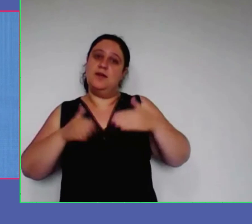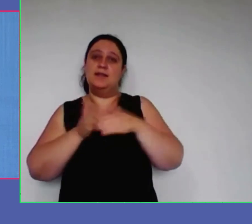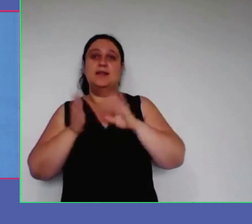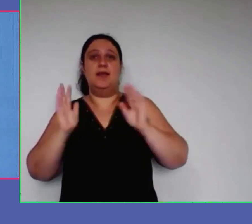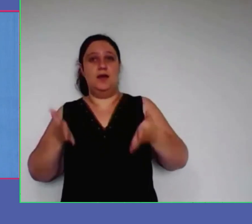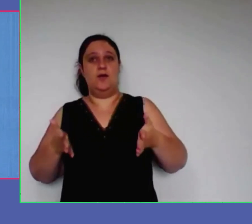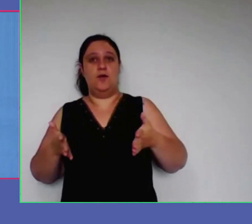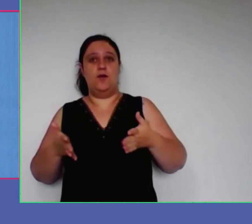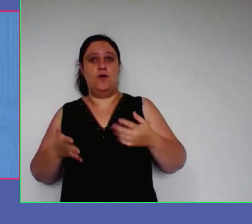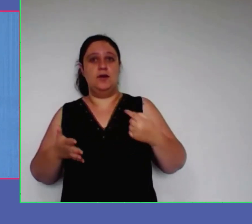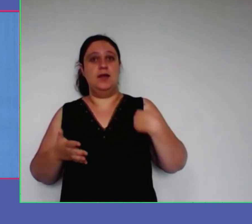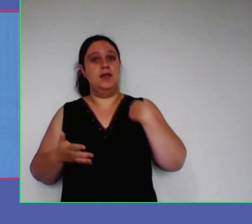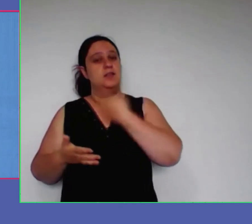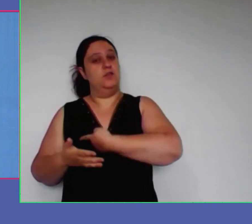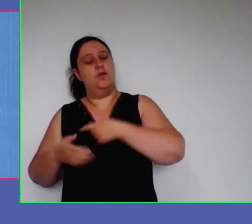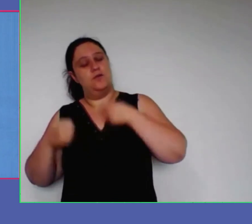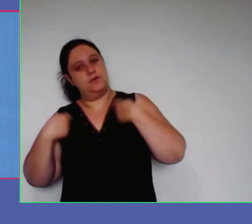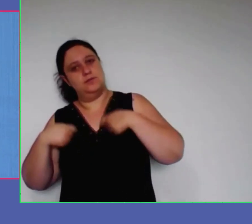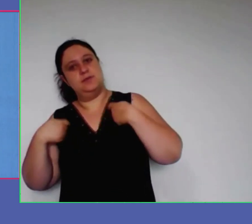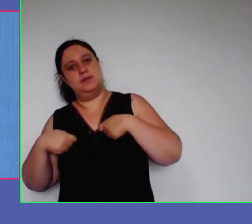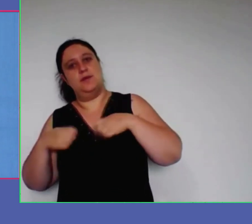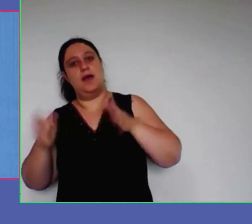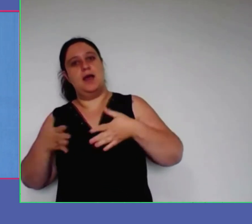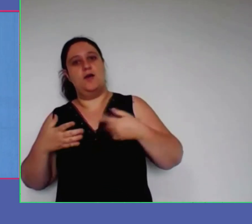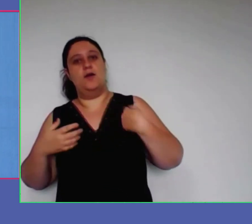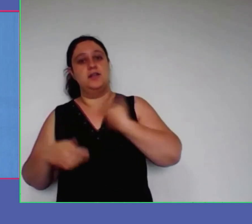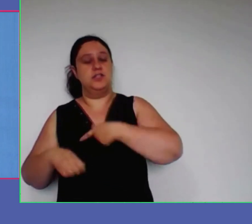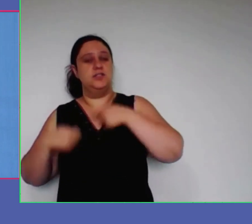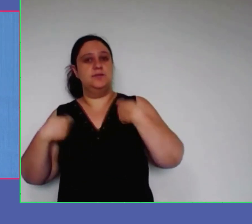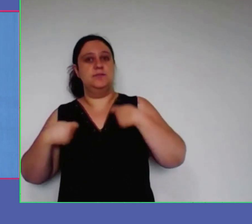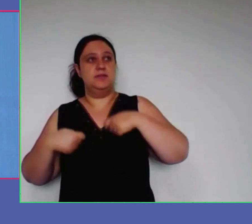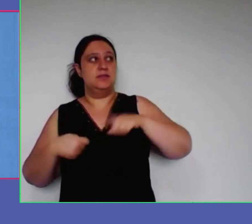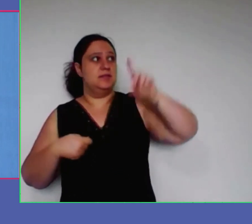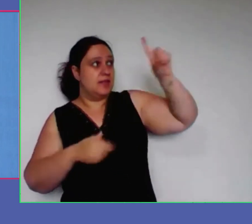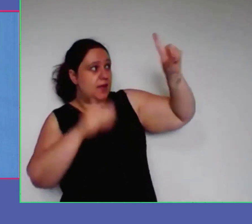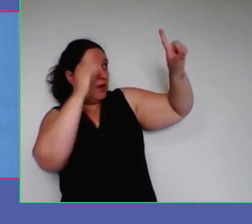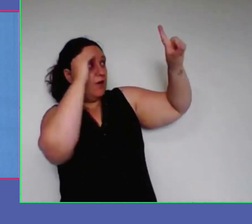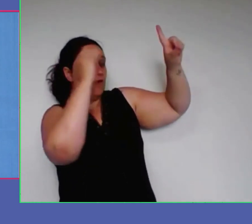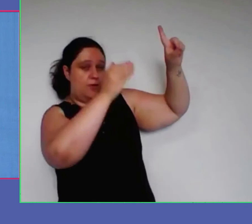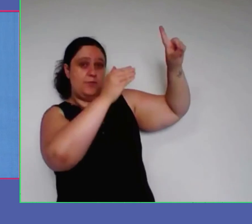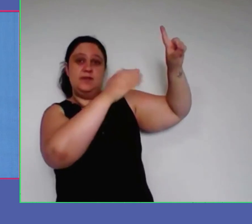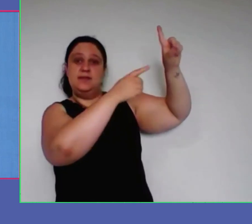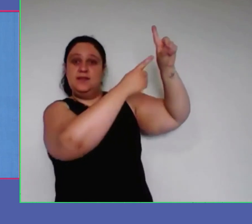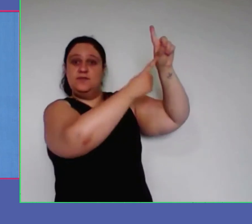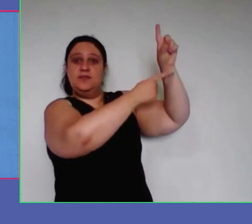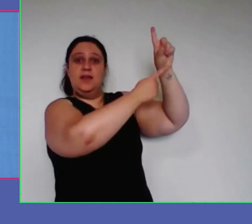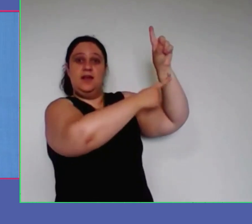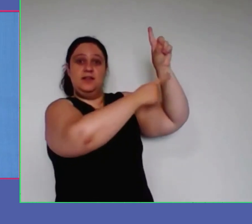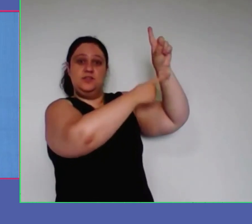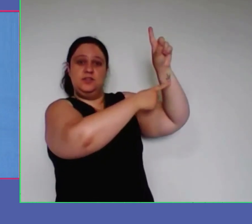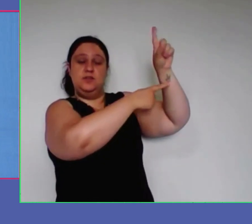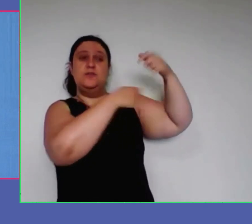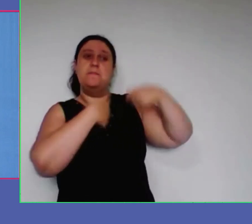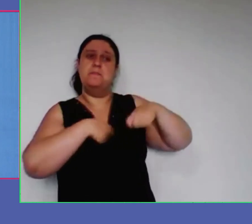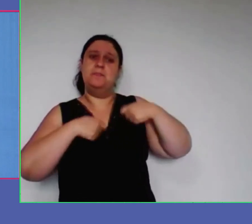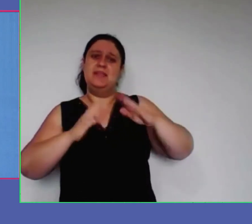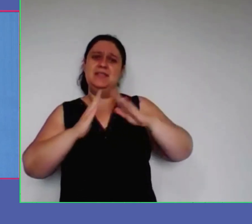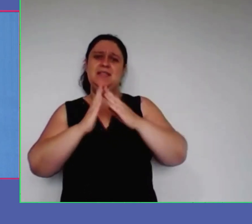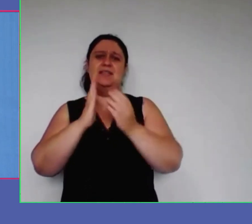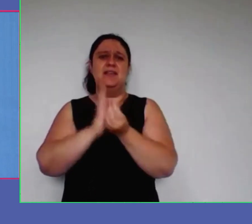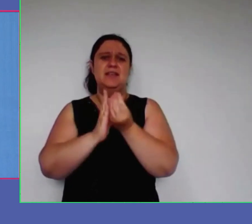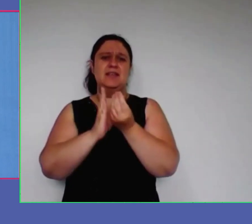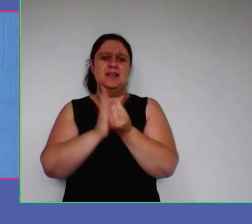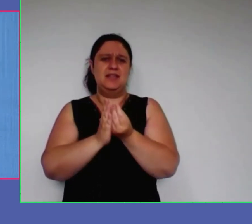mas agora, irmãos, nós precisamos atender a necessidade dEle. Ele precisa de uma igreja